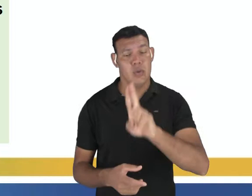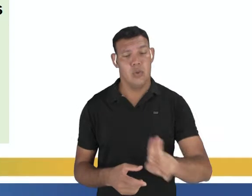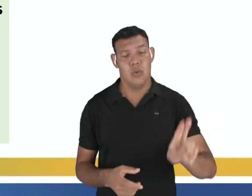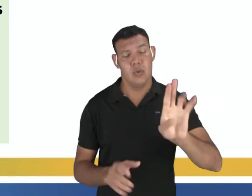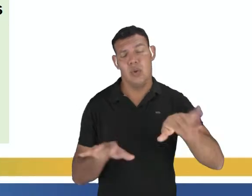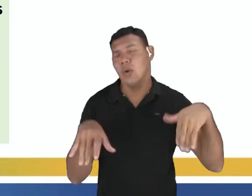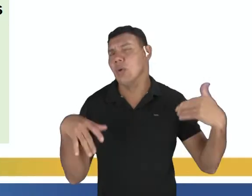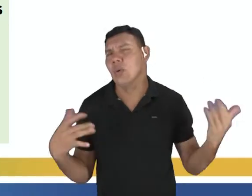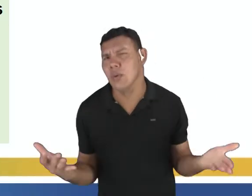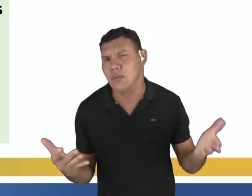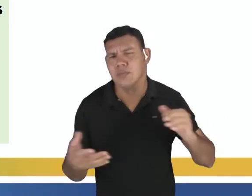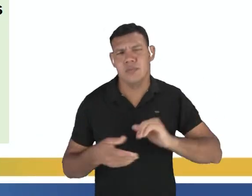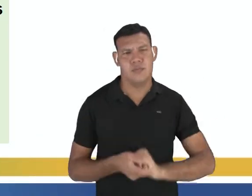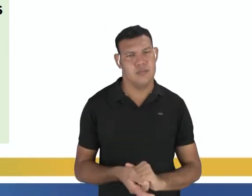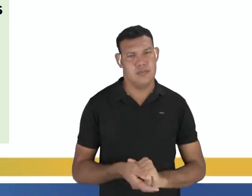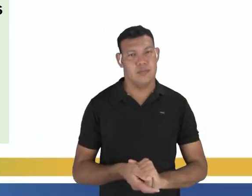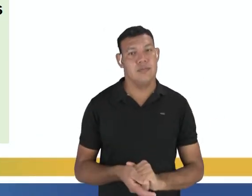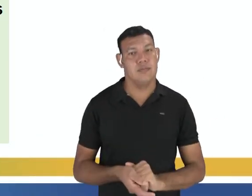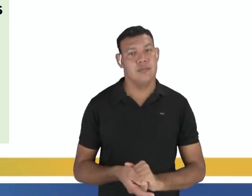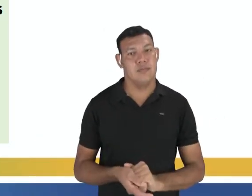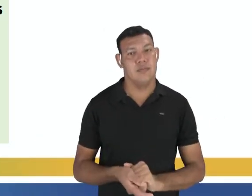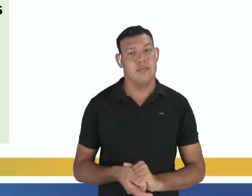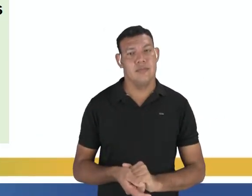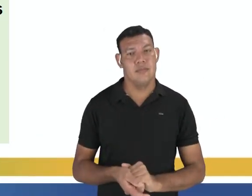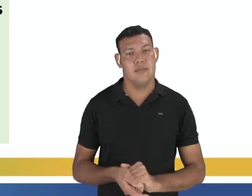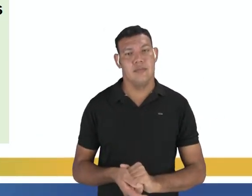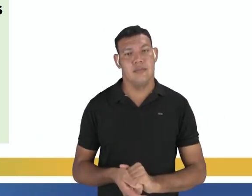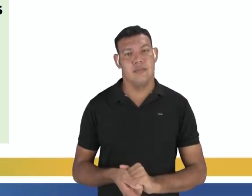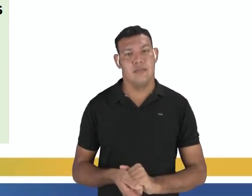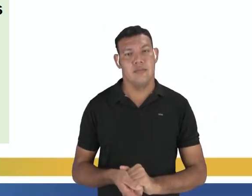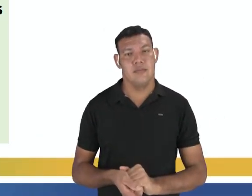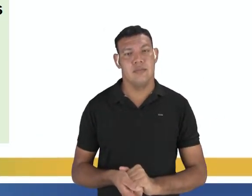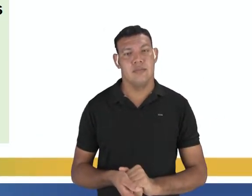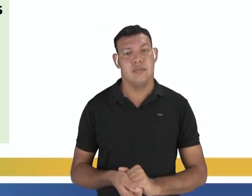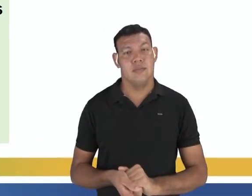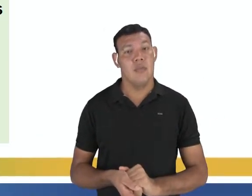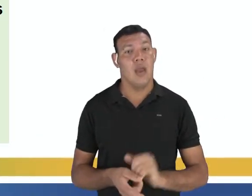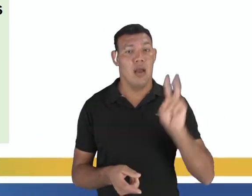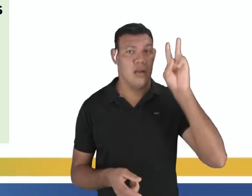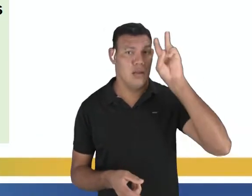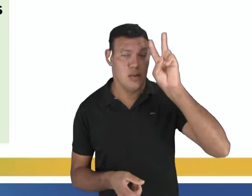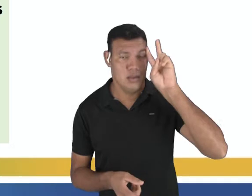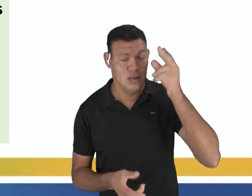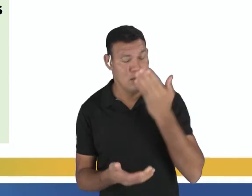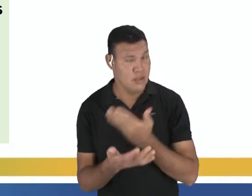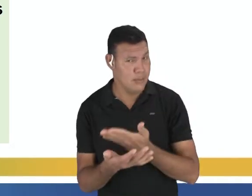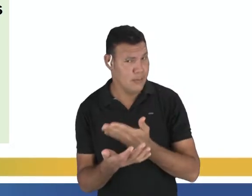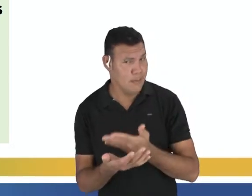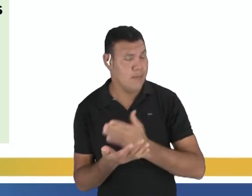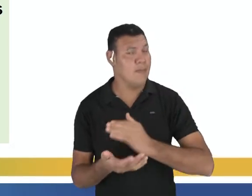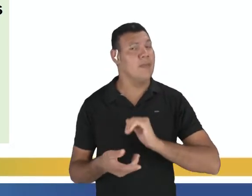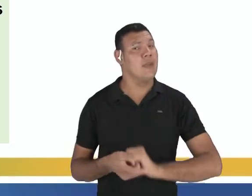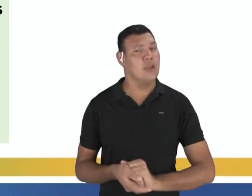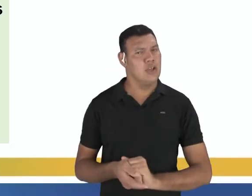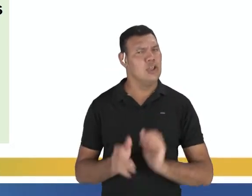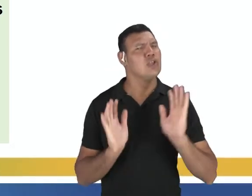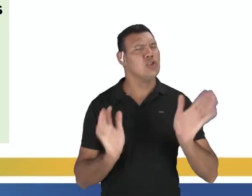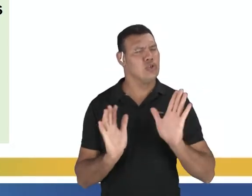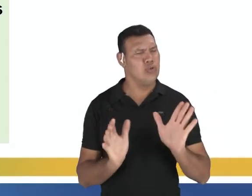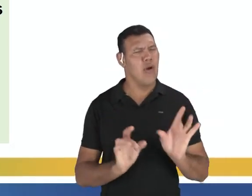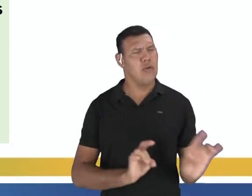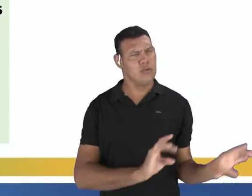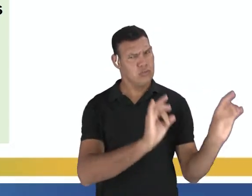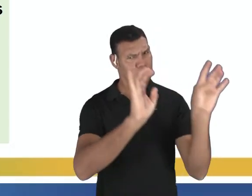ligado durante 3 horas por dia, no mês todo, gasta de energia elétrica, tá? Então lembrem lá que na aulinha, nós tivemos uma